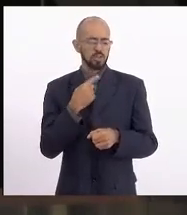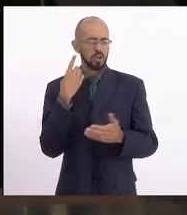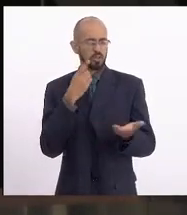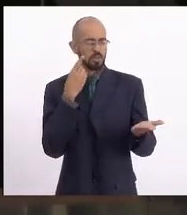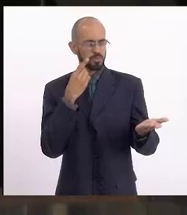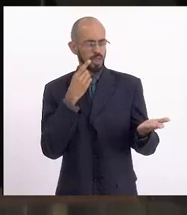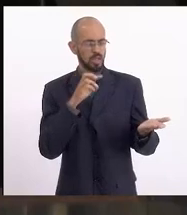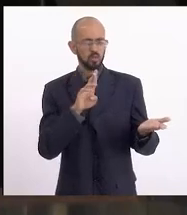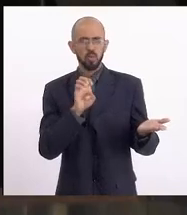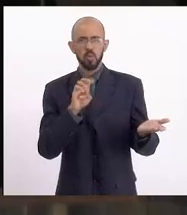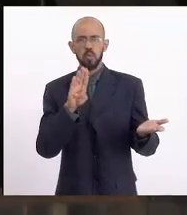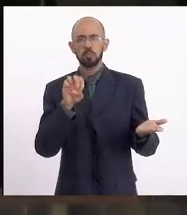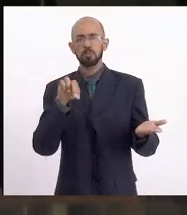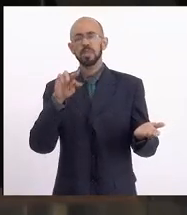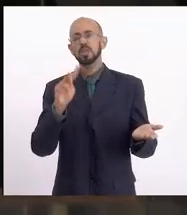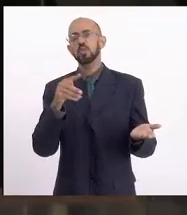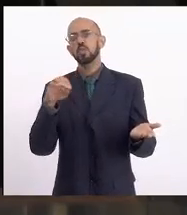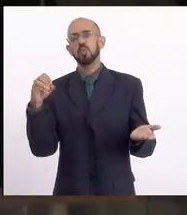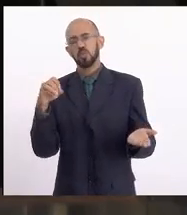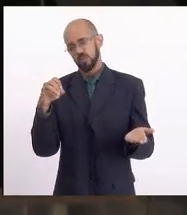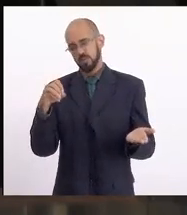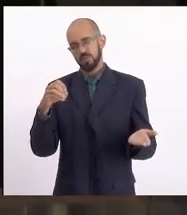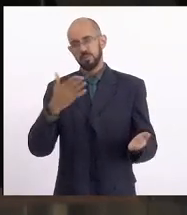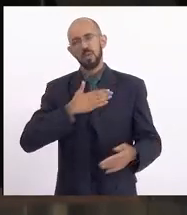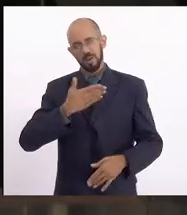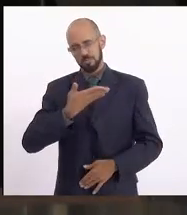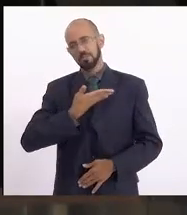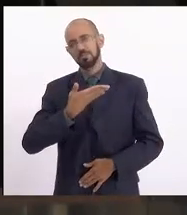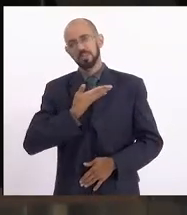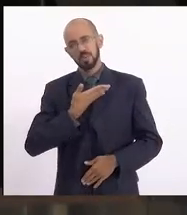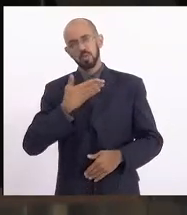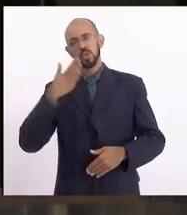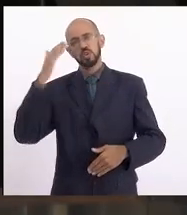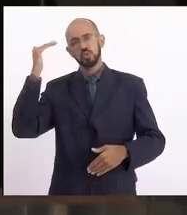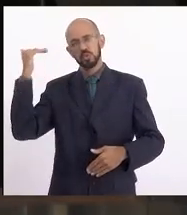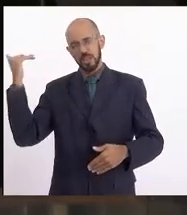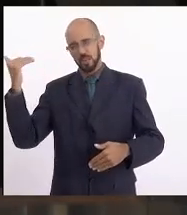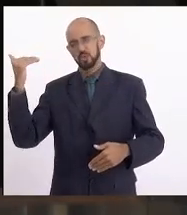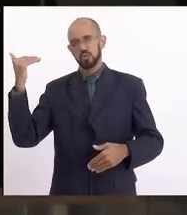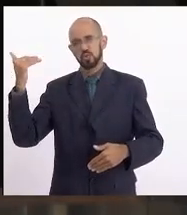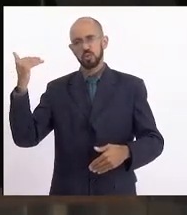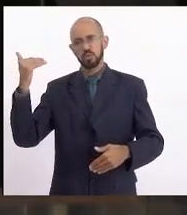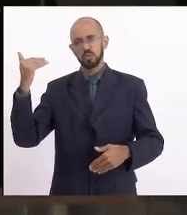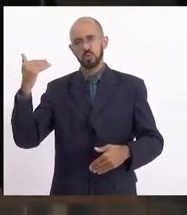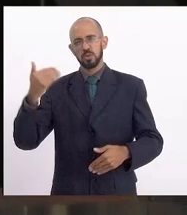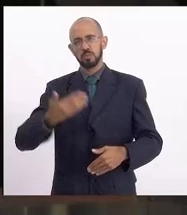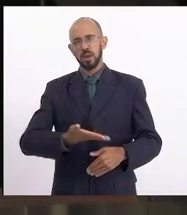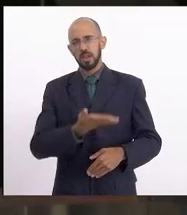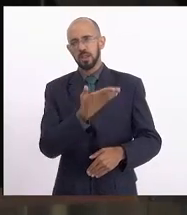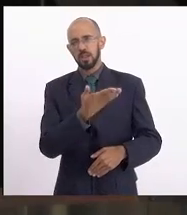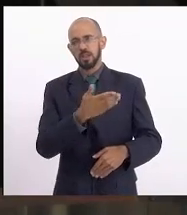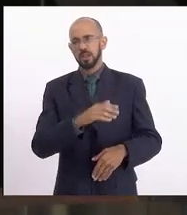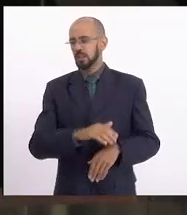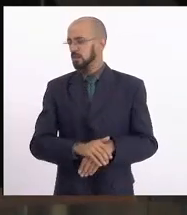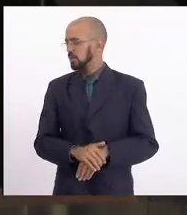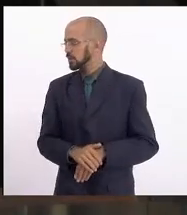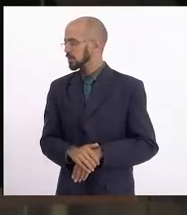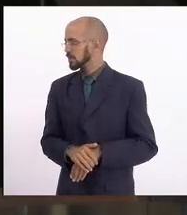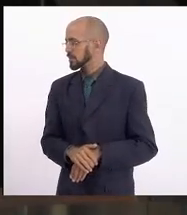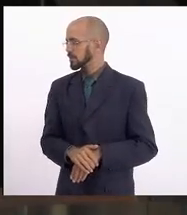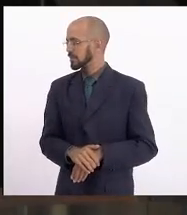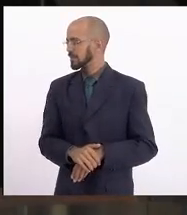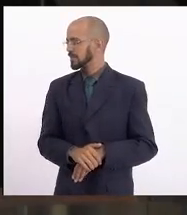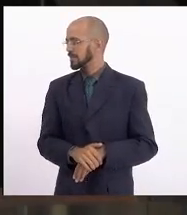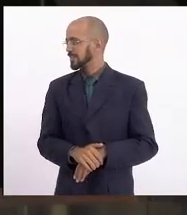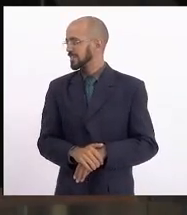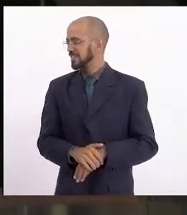é meu fraterno amigo, muito sucesso, sorte e sucesso, que ele consiga fazer 4 anos em 3, porque,